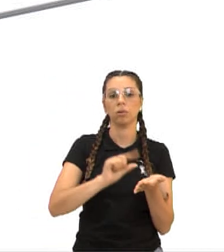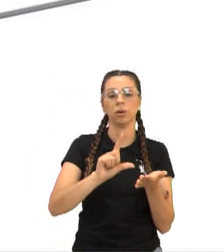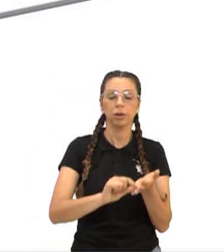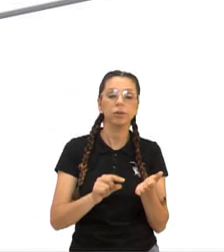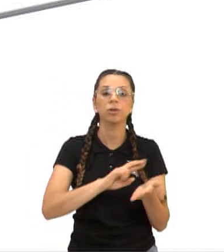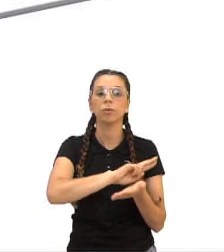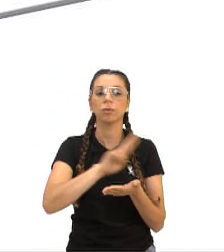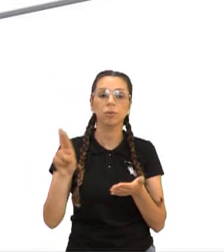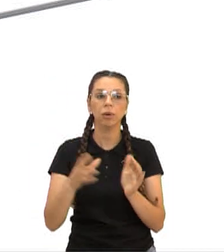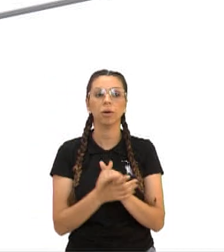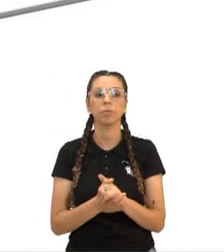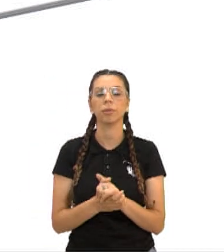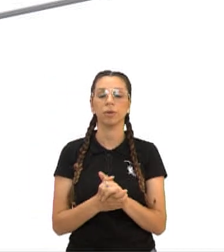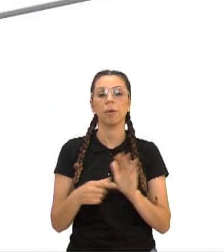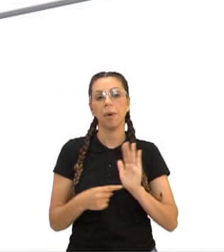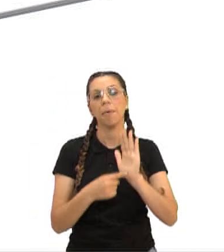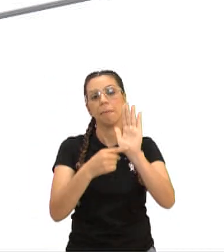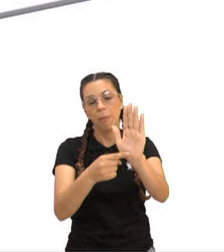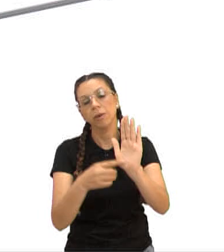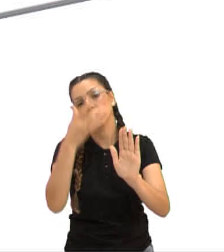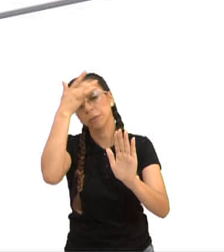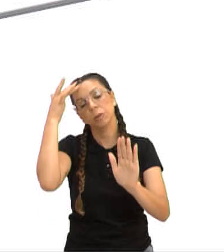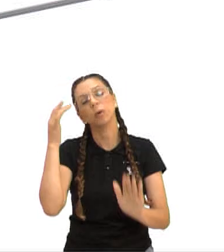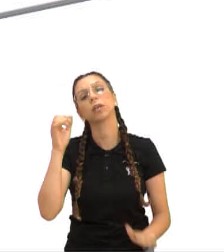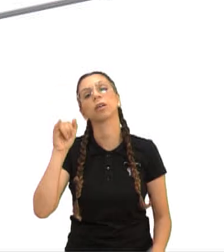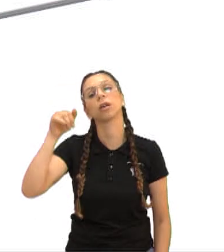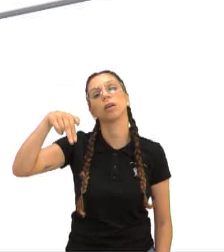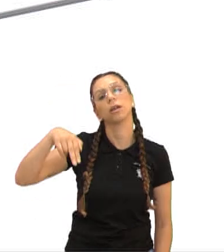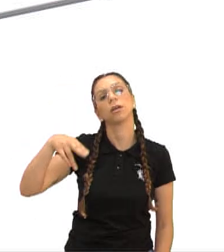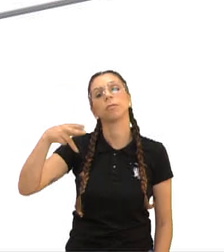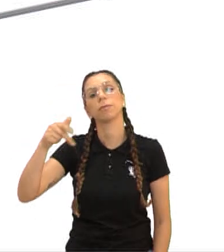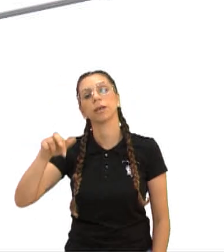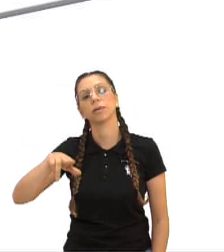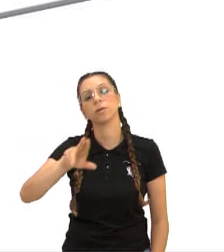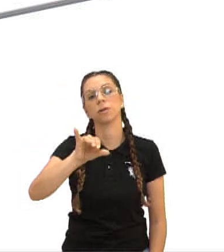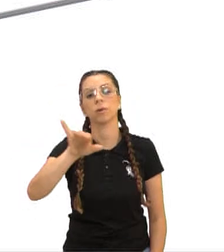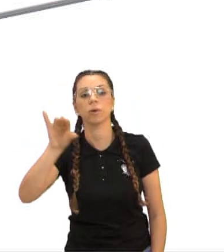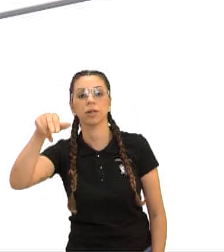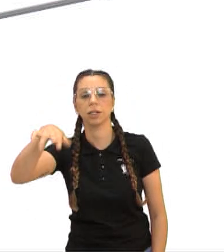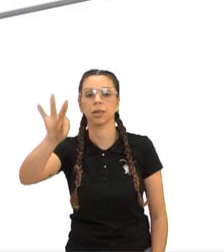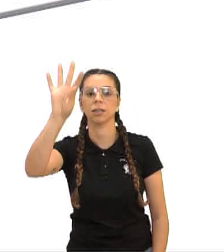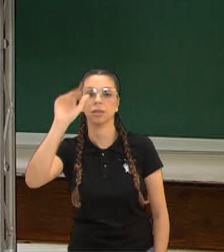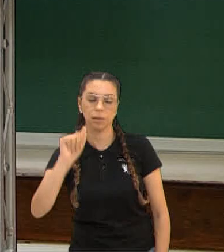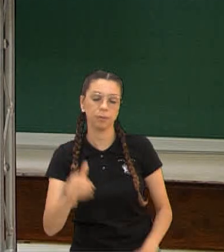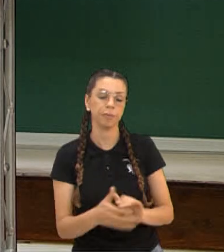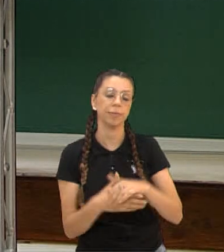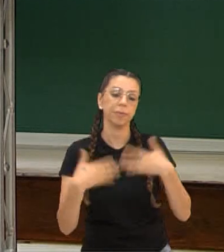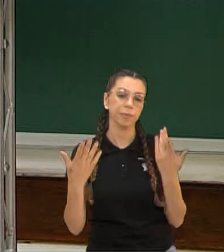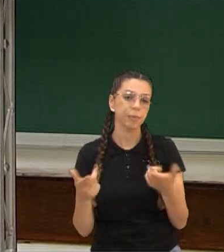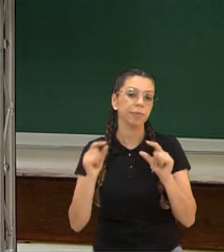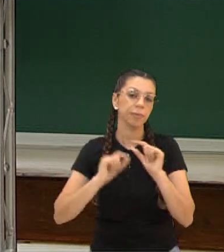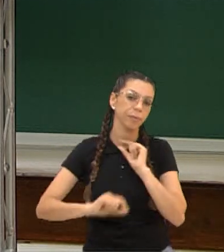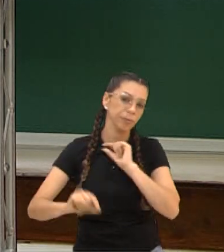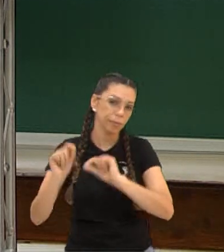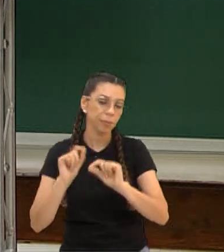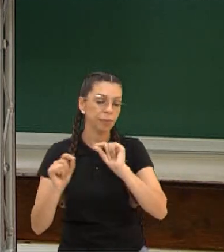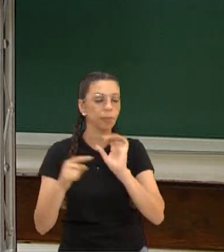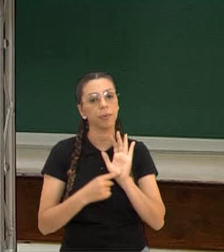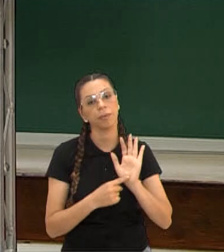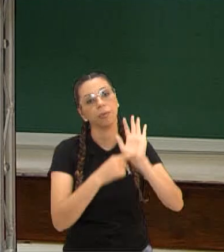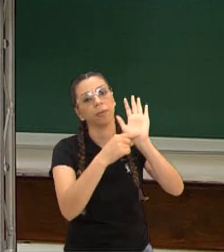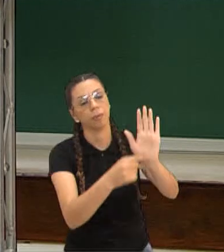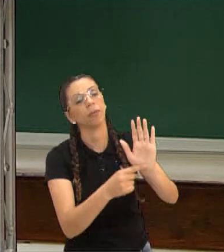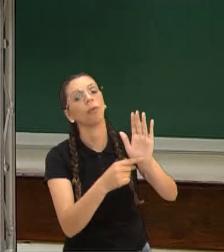dos Impressionistas, para o jornal Charivari, né? Então, pessoal, ali já vê que a ideia, quando teve a exposição,